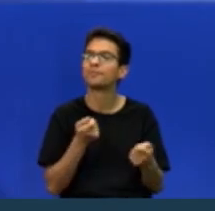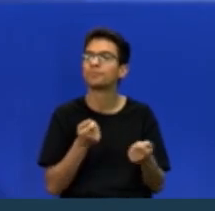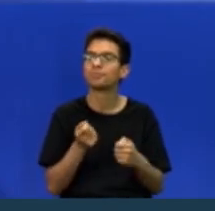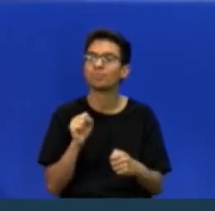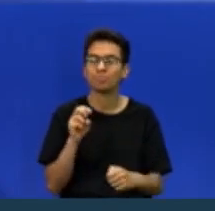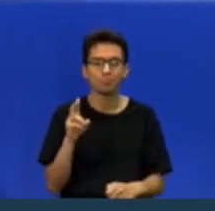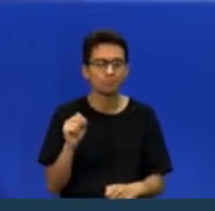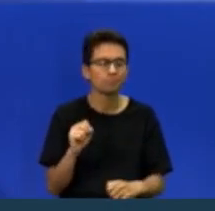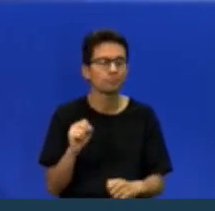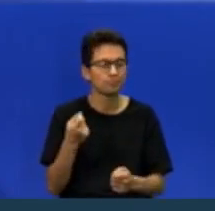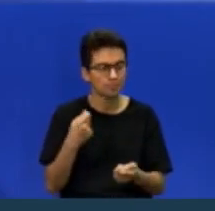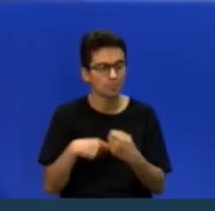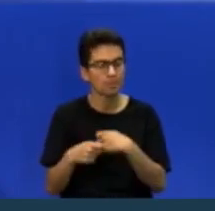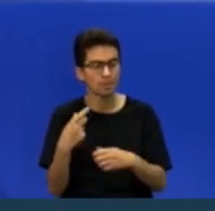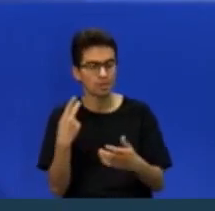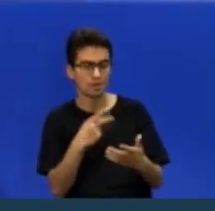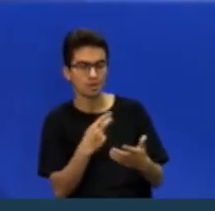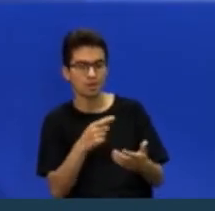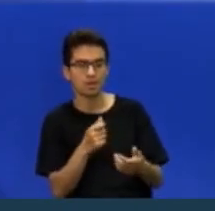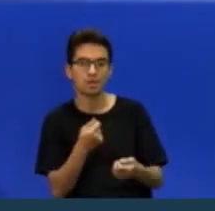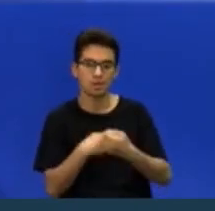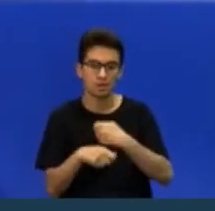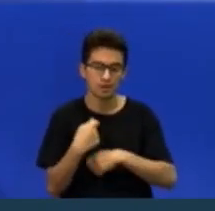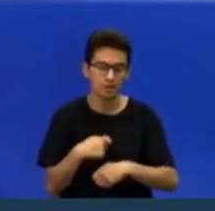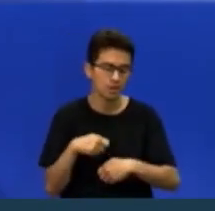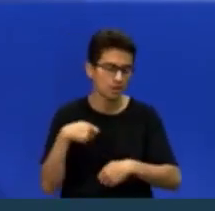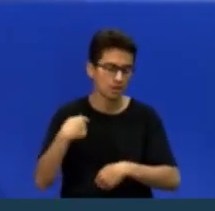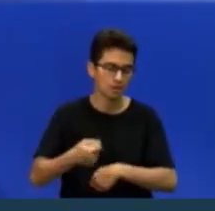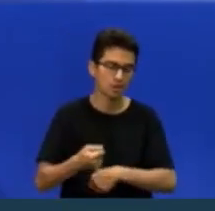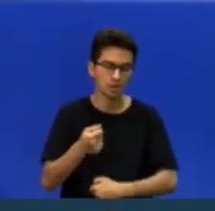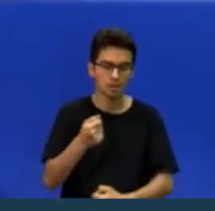SUS. Então, quem administra o SUS é o município.